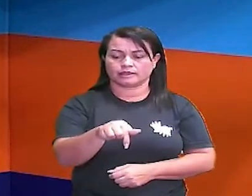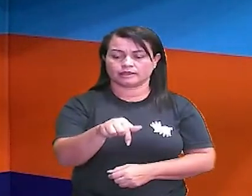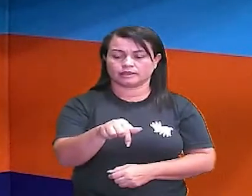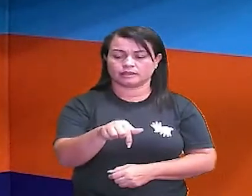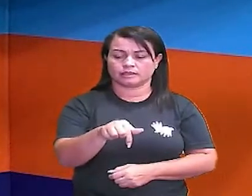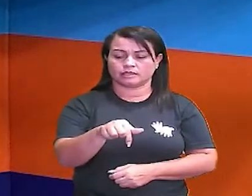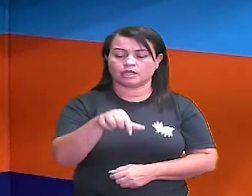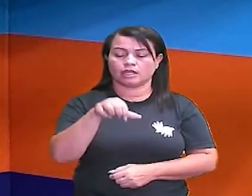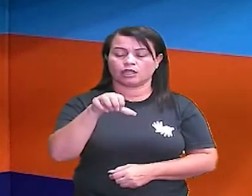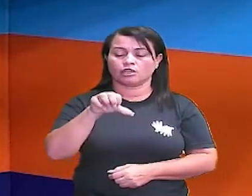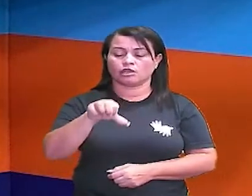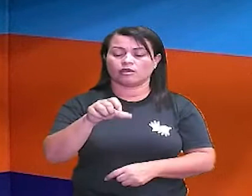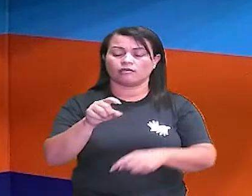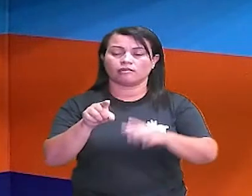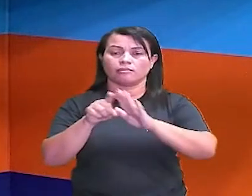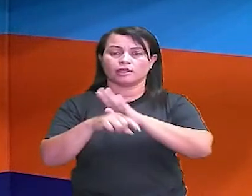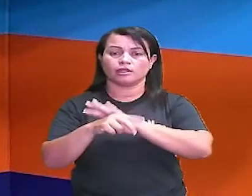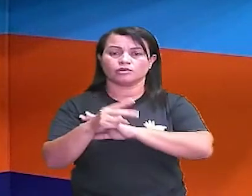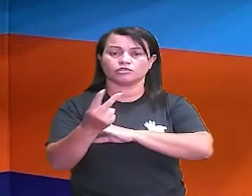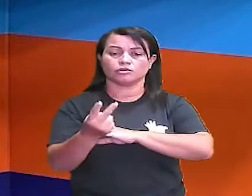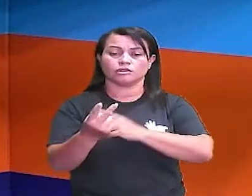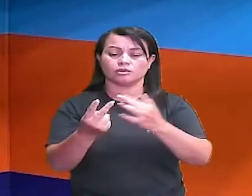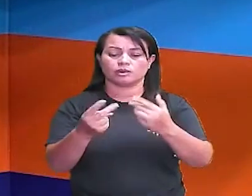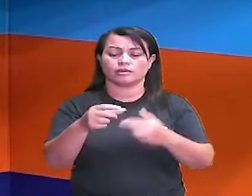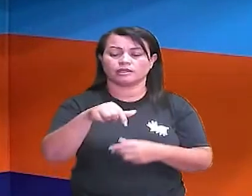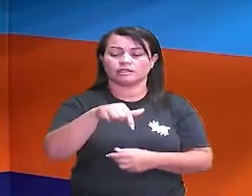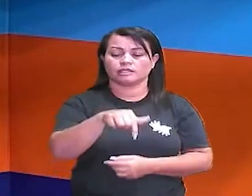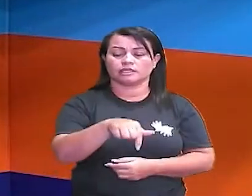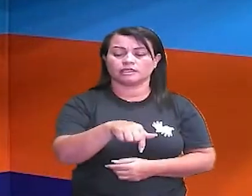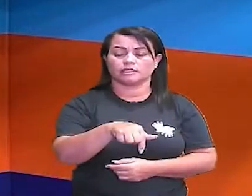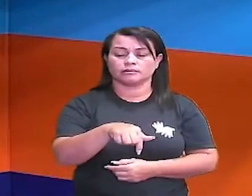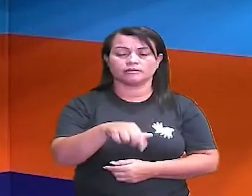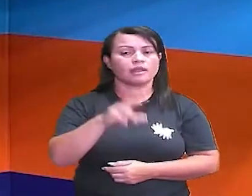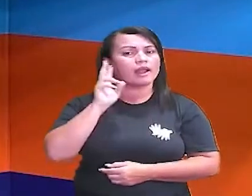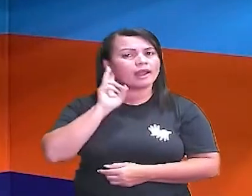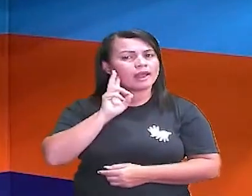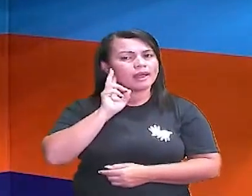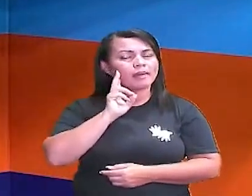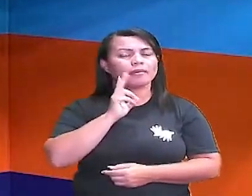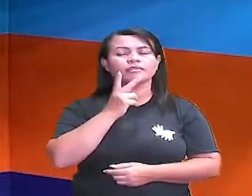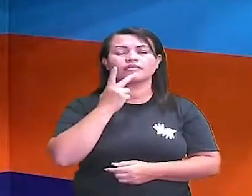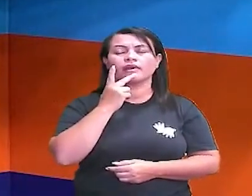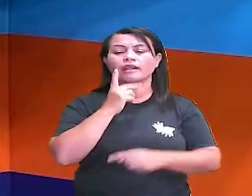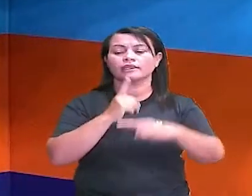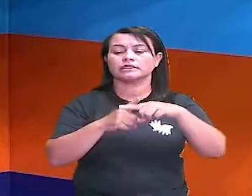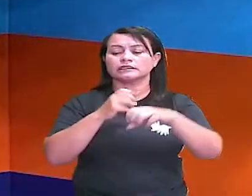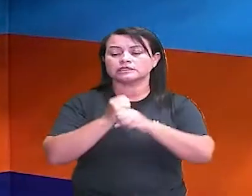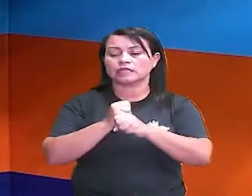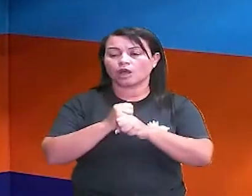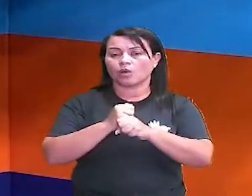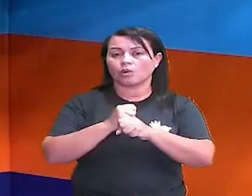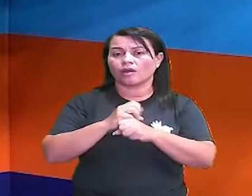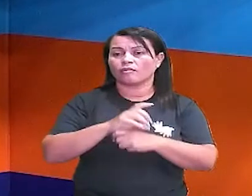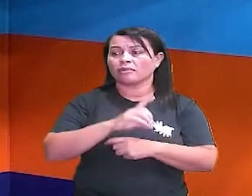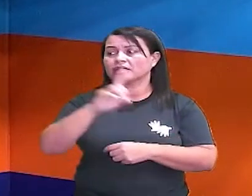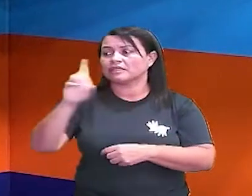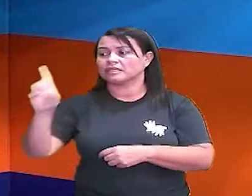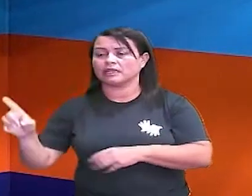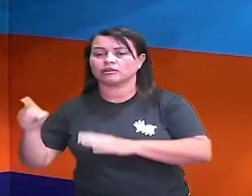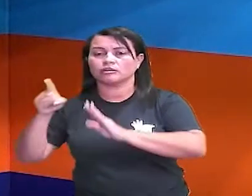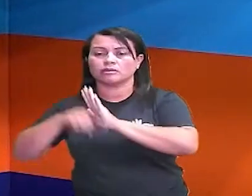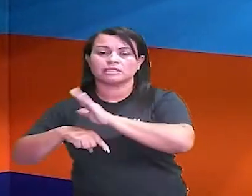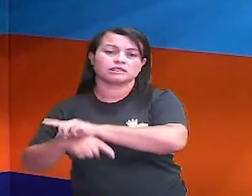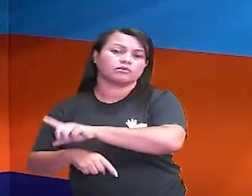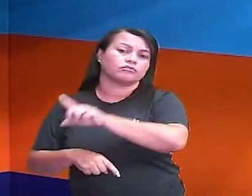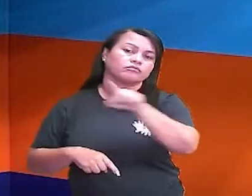Então 9 menos 2 vai ser igual a 7. Lembra, gente, quando é adição, eu ando para a direita. Quando é subtração,